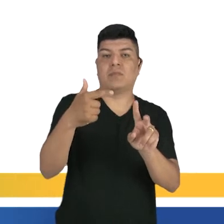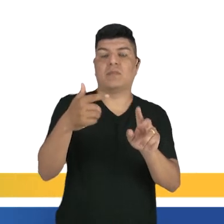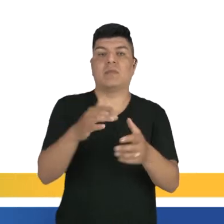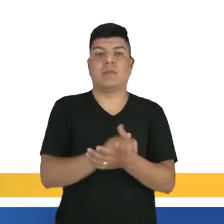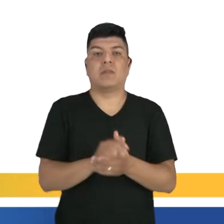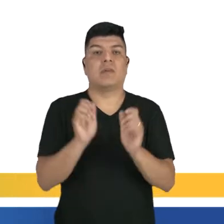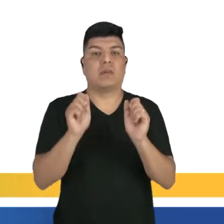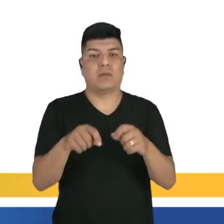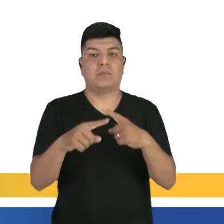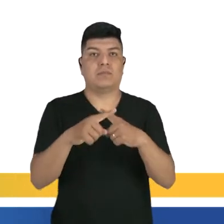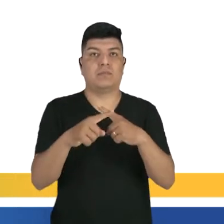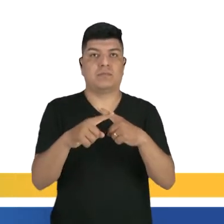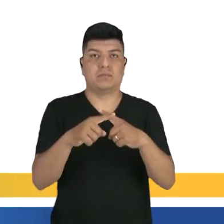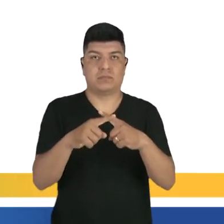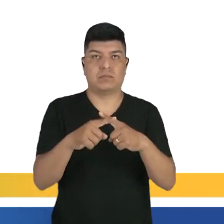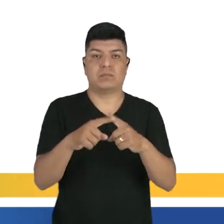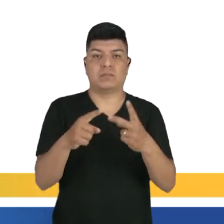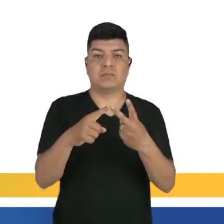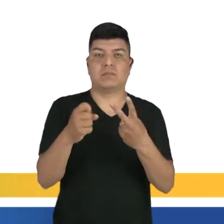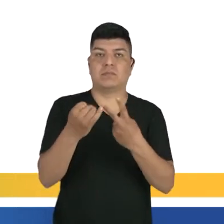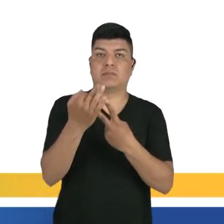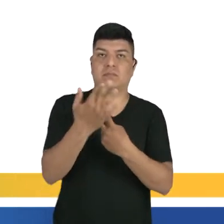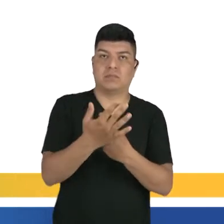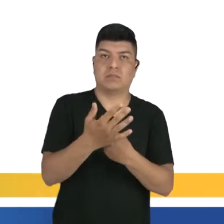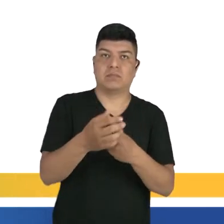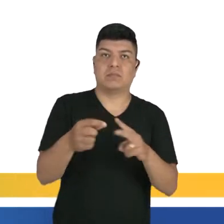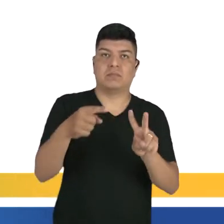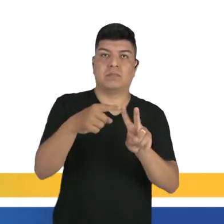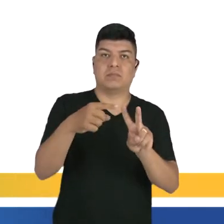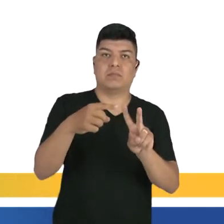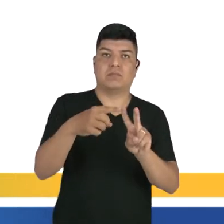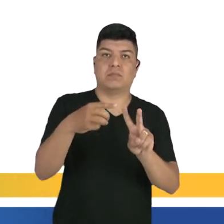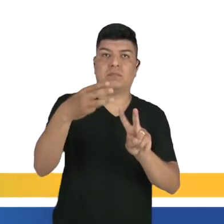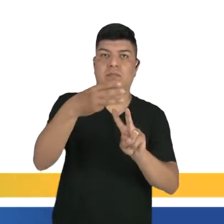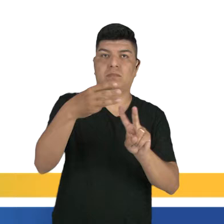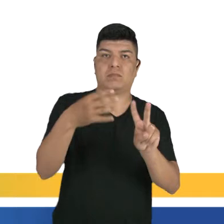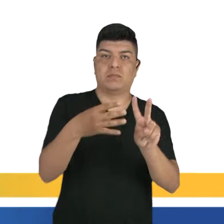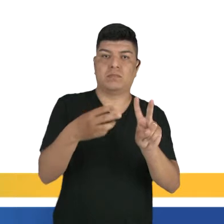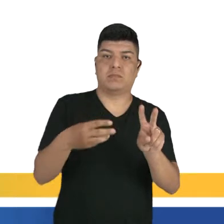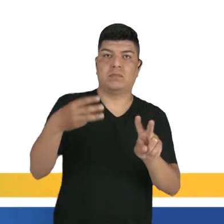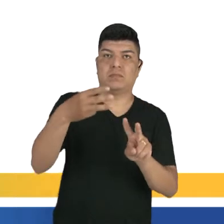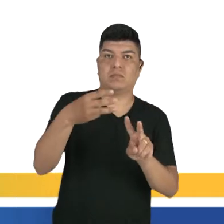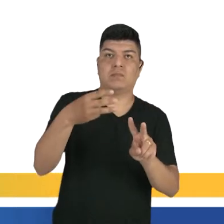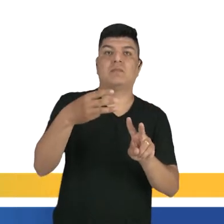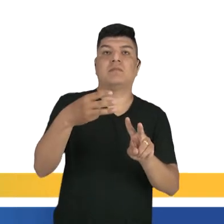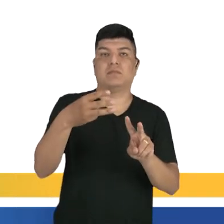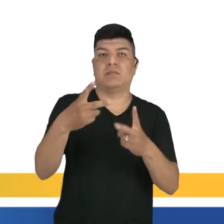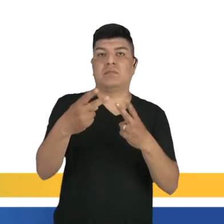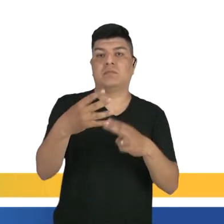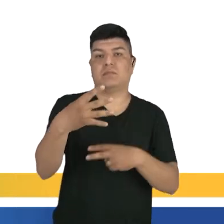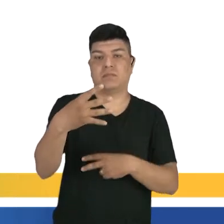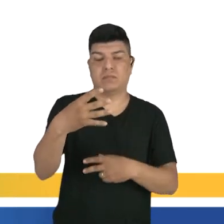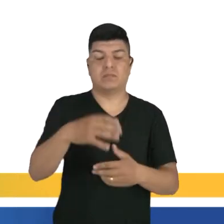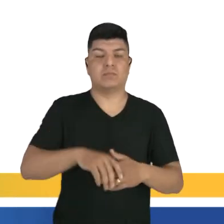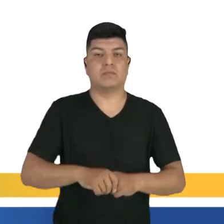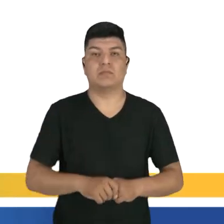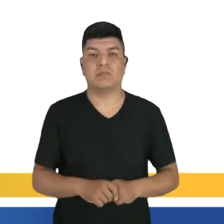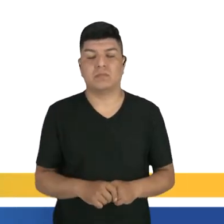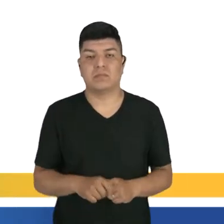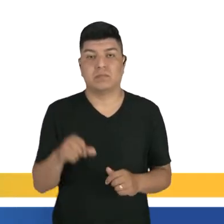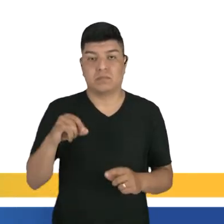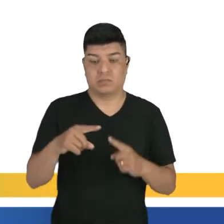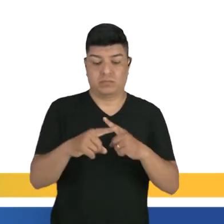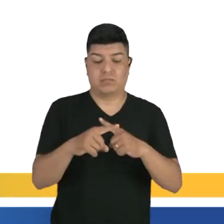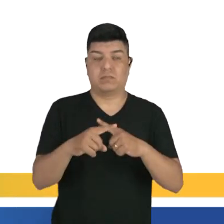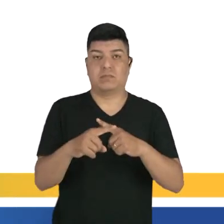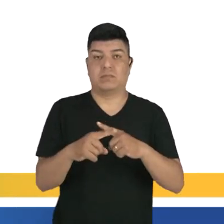né, eu posso multiplicar ali os radicandos. Aí eu vou obter raiz cúbica de 4 multiplicado por 4 ao quadrado, que vai dar 4. Então,